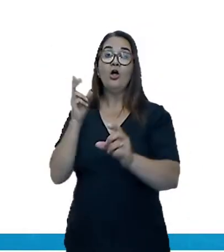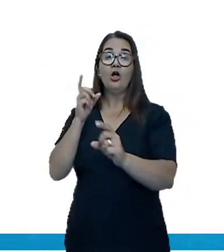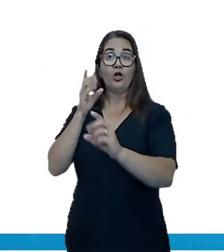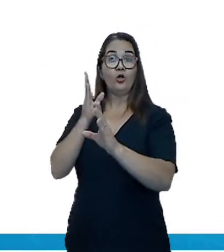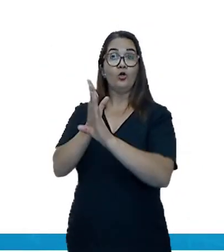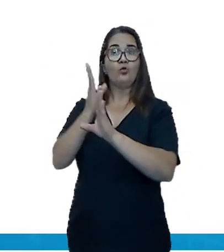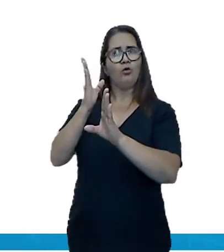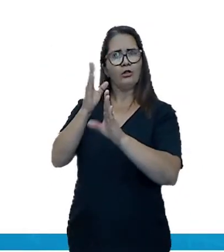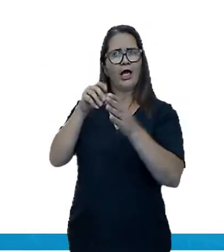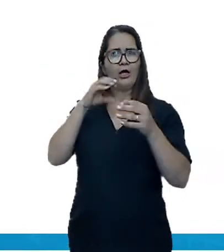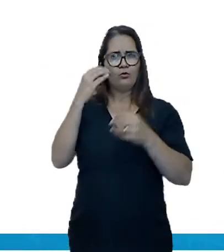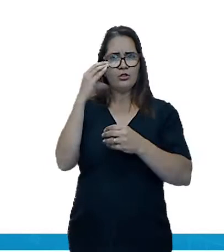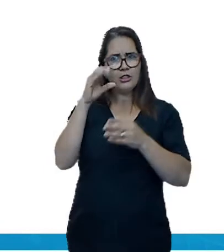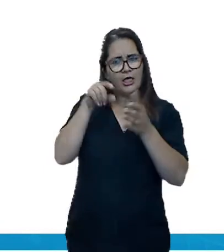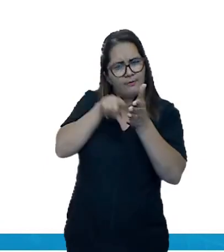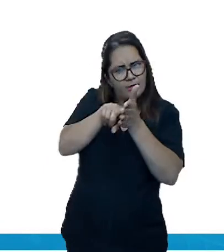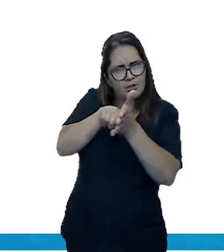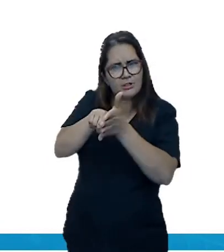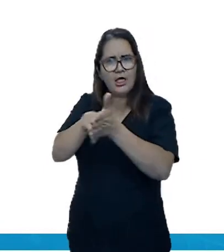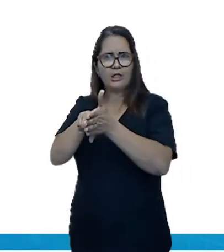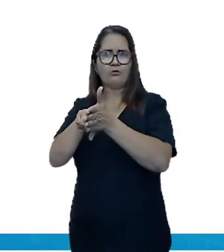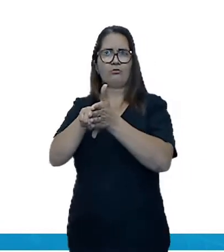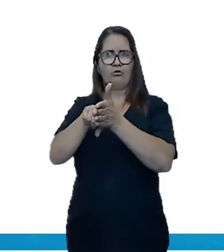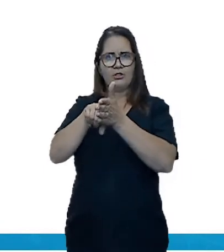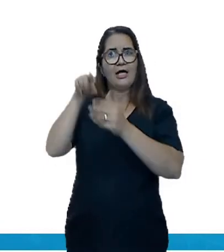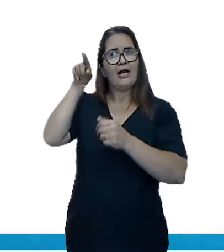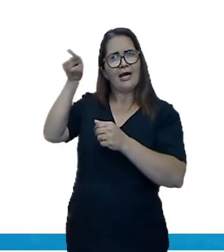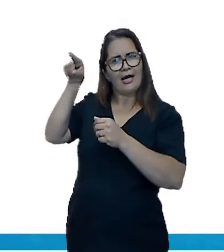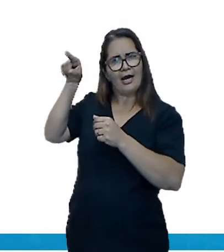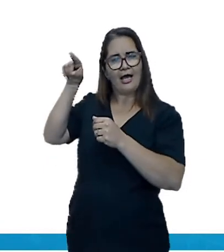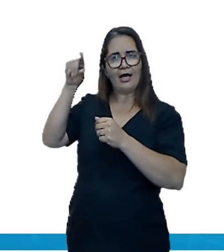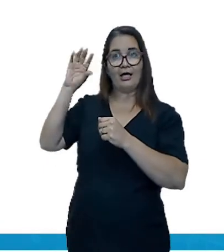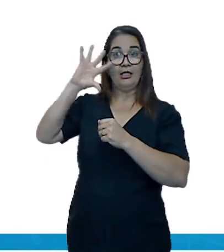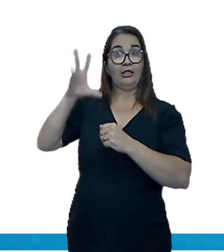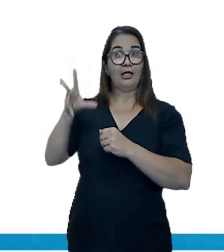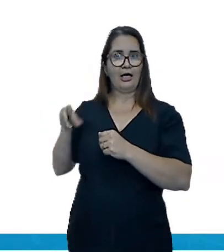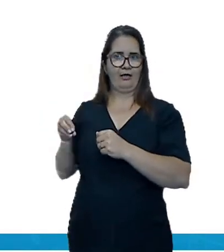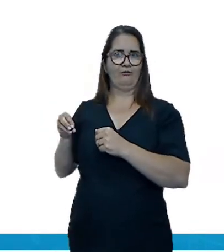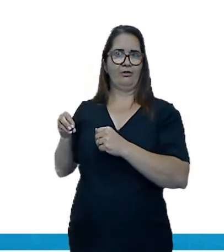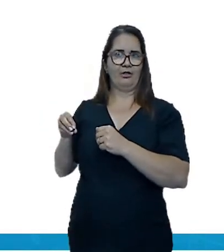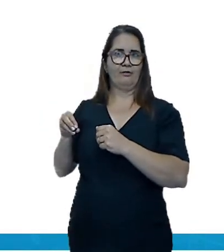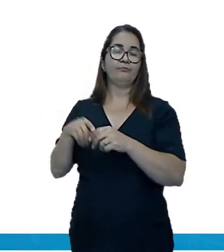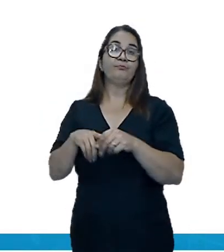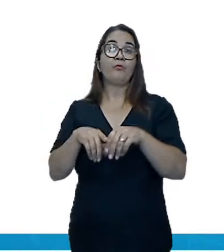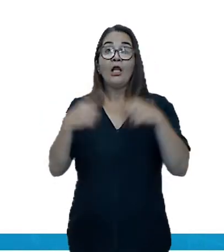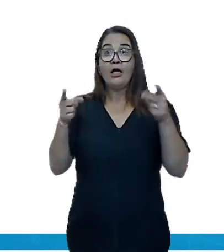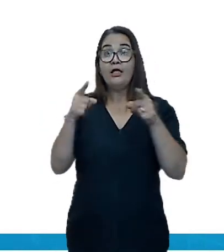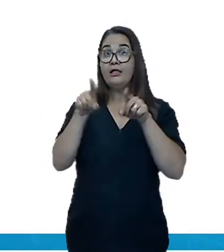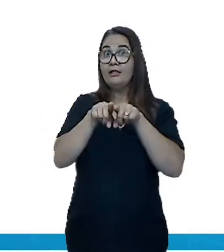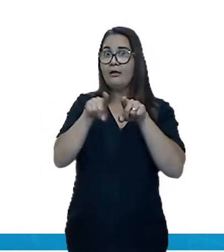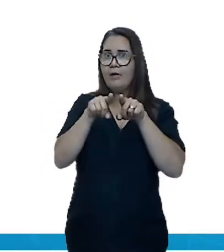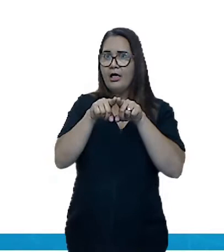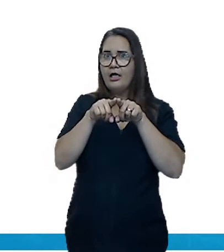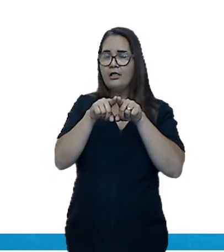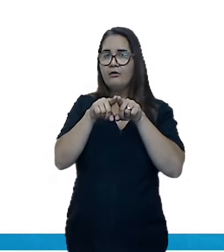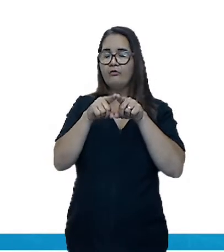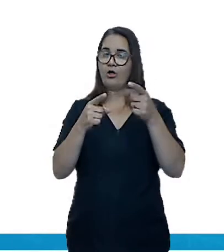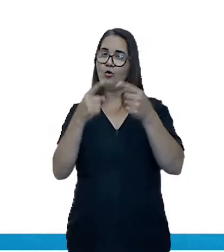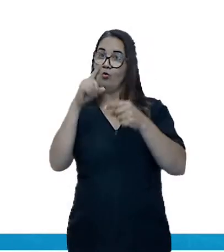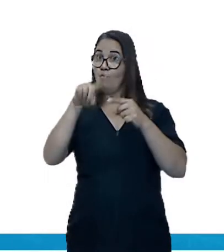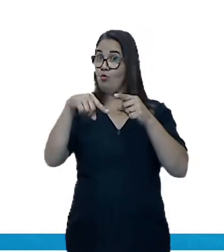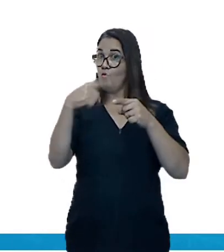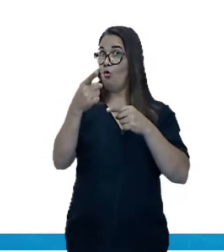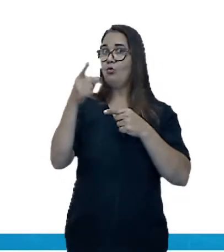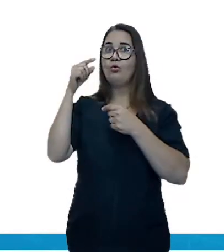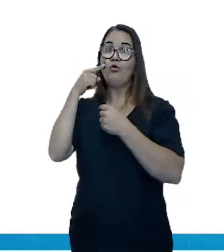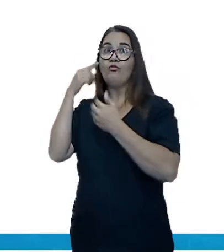parte quando for explicar a dispersão dos seres humanos. Outra espécie é o Homo erectus, praticamente